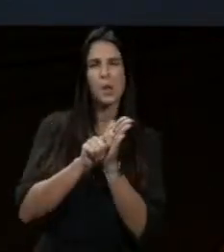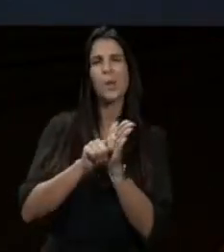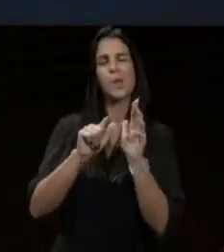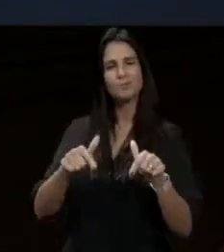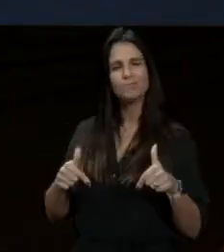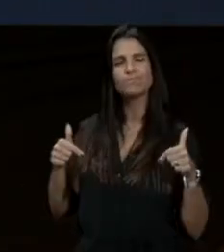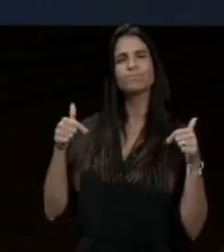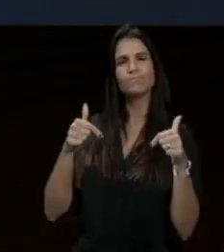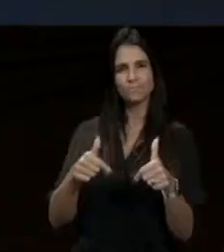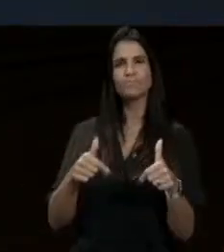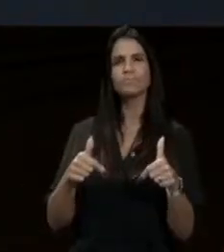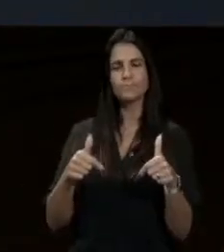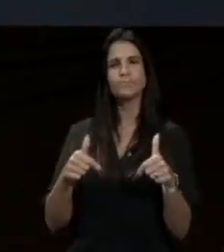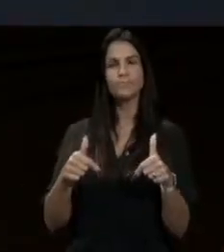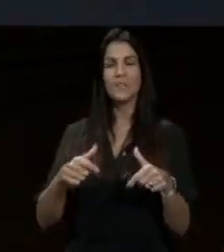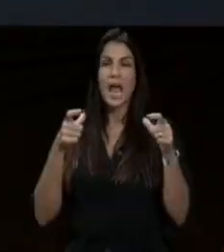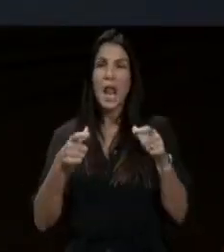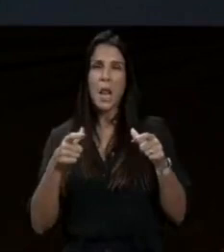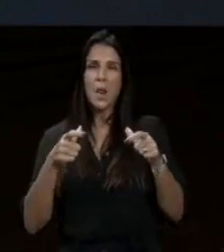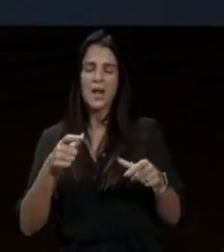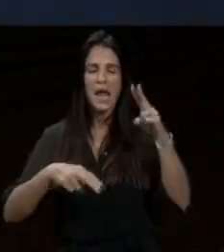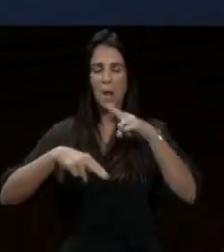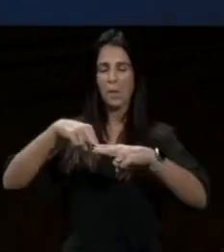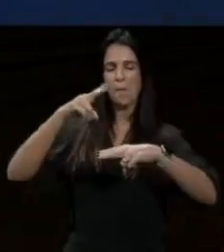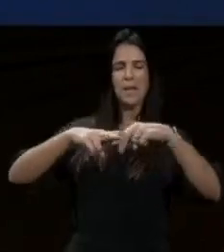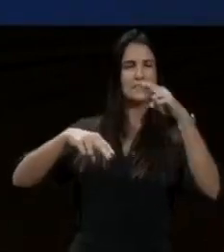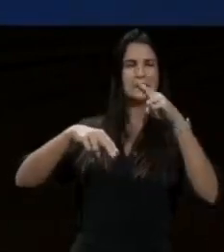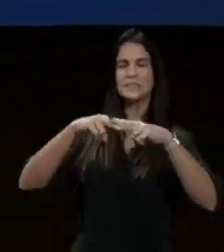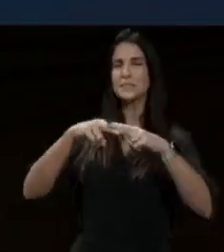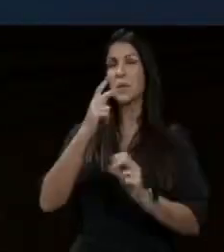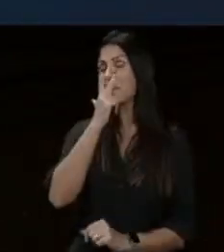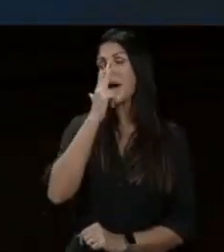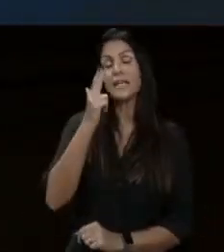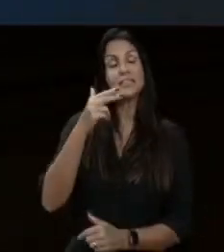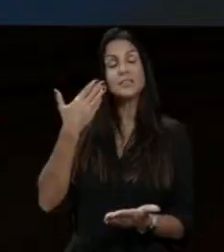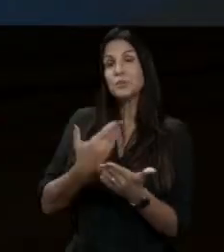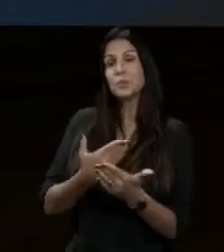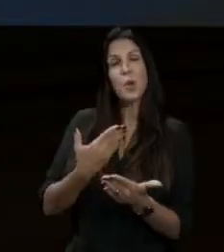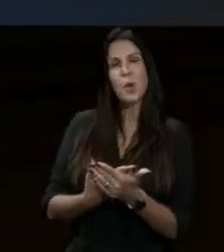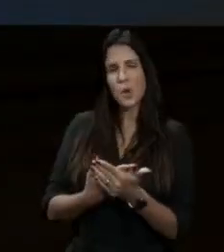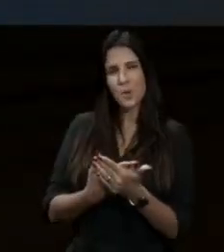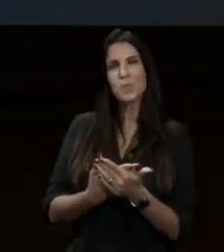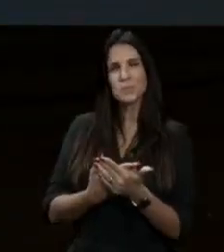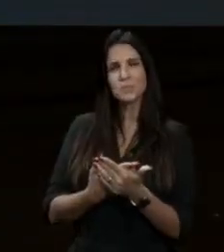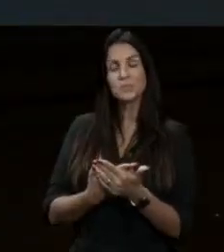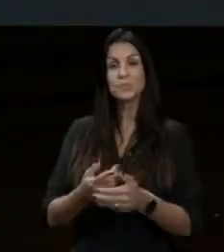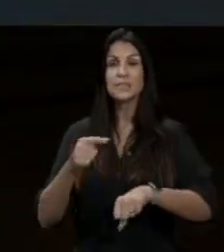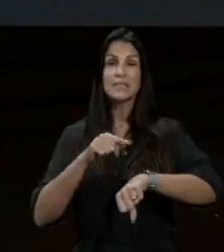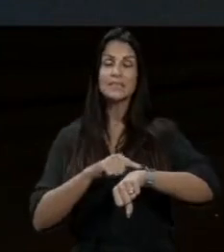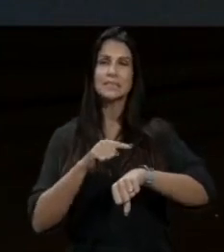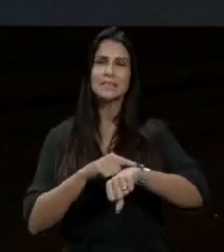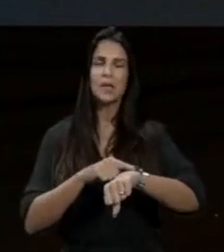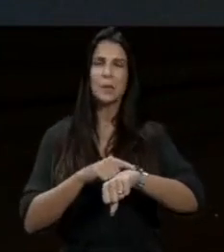usada de presídios que se tornam muitas vezes escolas do crime nesse tempo de tanta